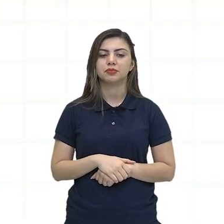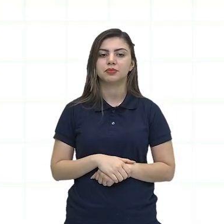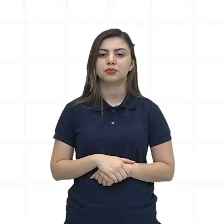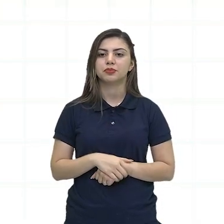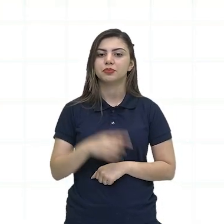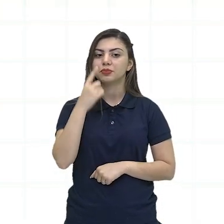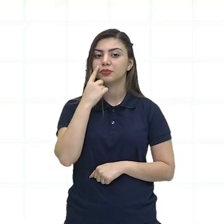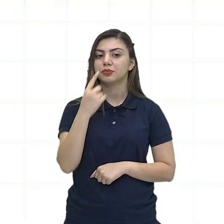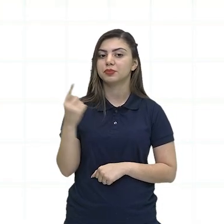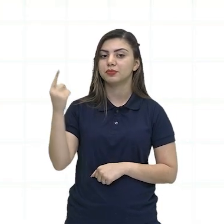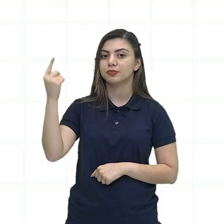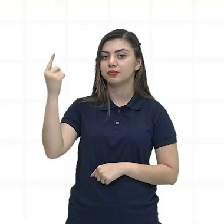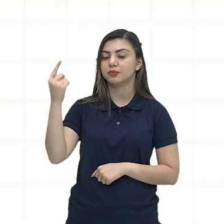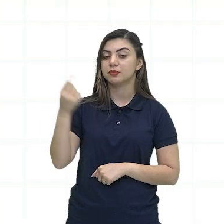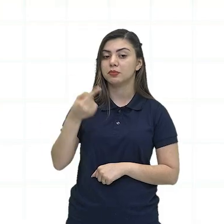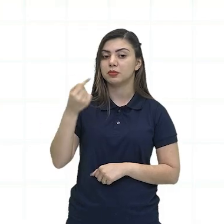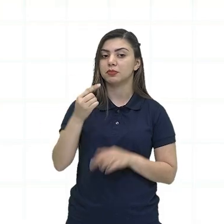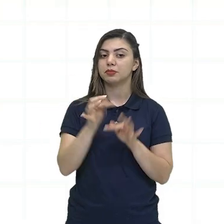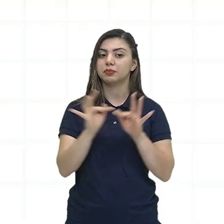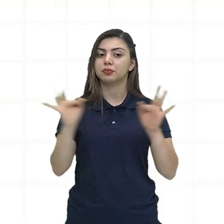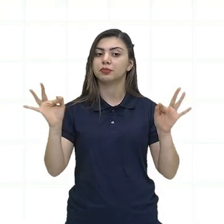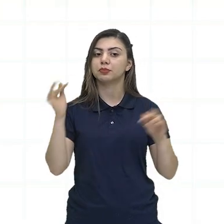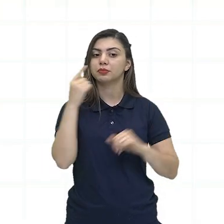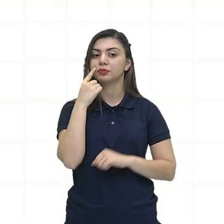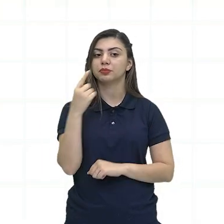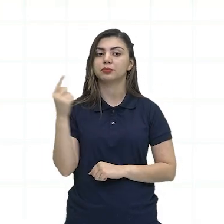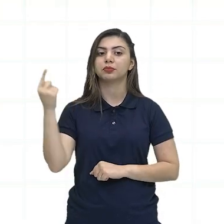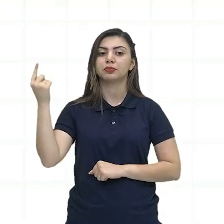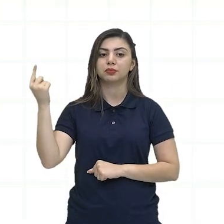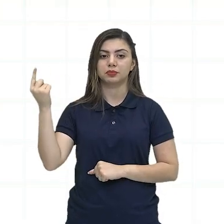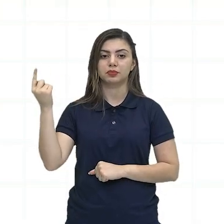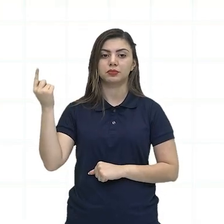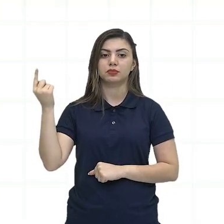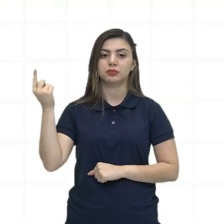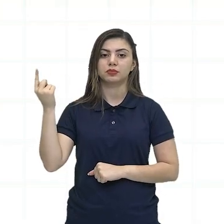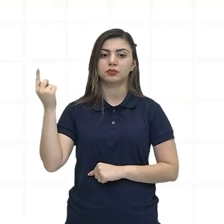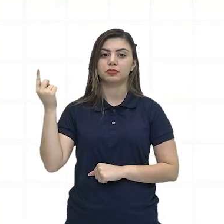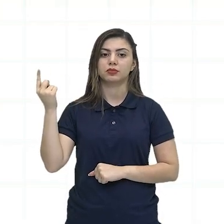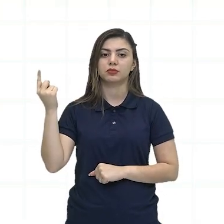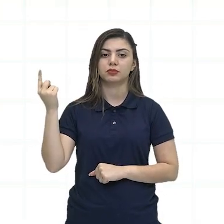She always arrives early for